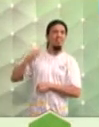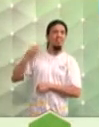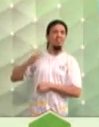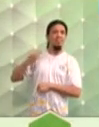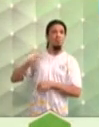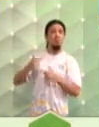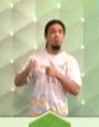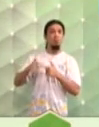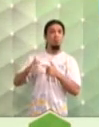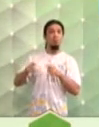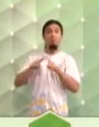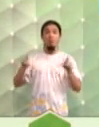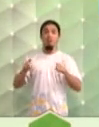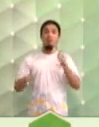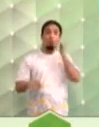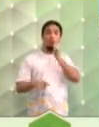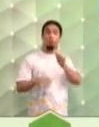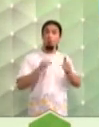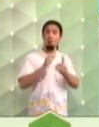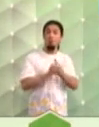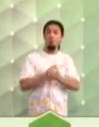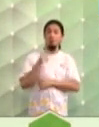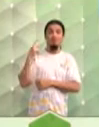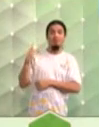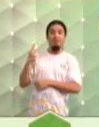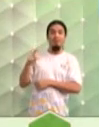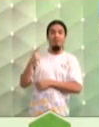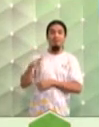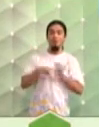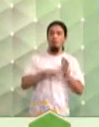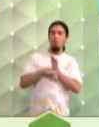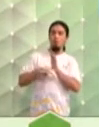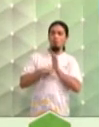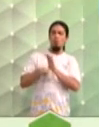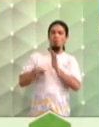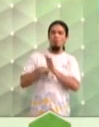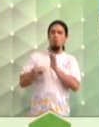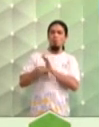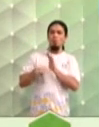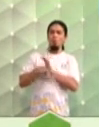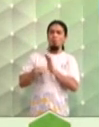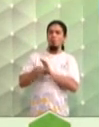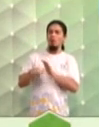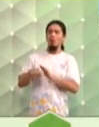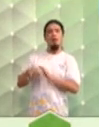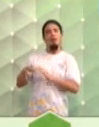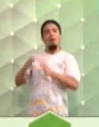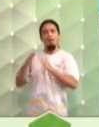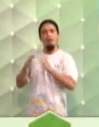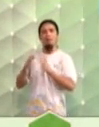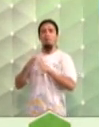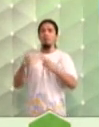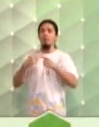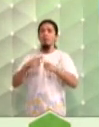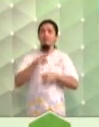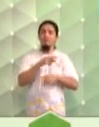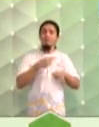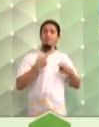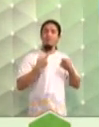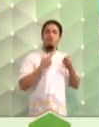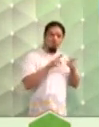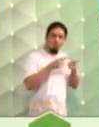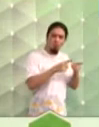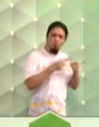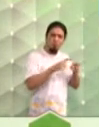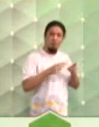era a esposa dele, vendendo churrasquinho nas esquinas das ruas próximas. E ele ganhou 30 mil